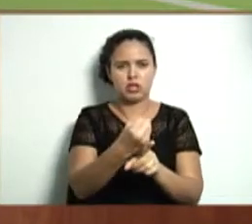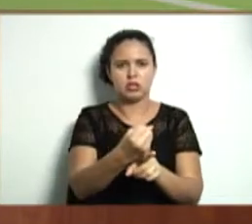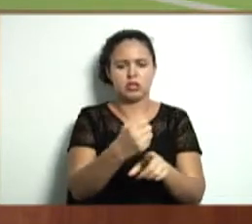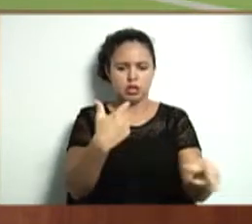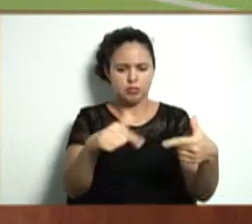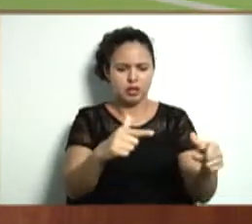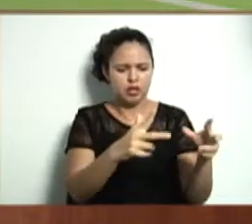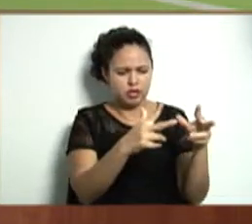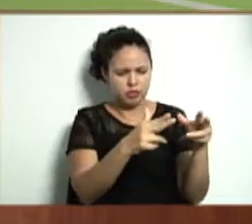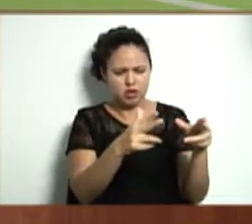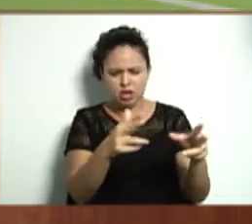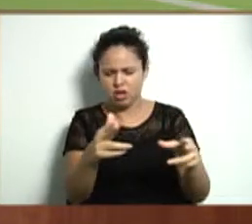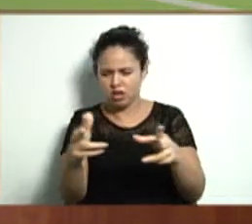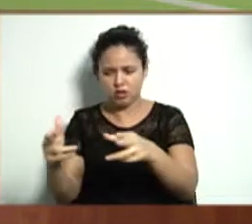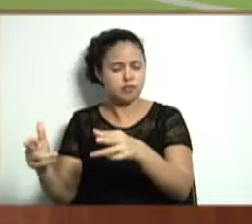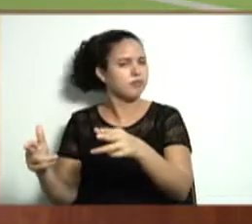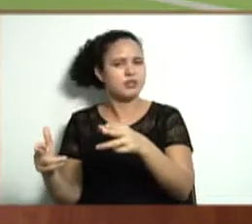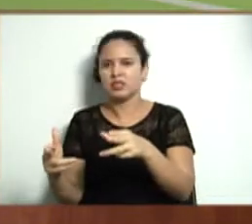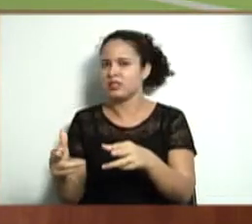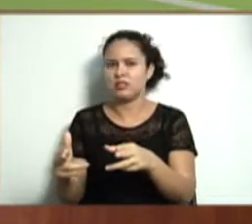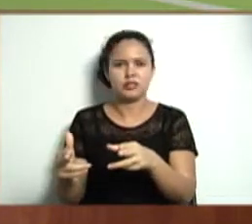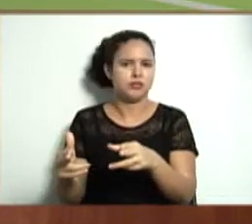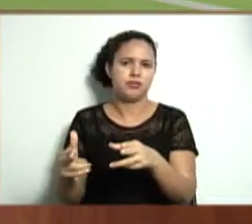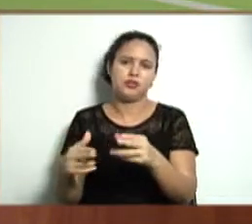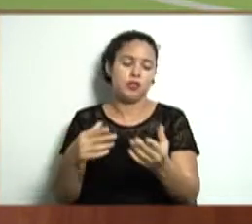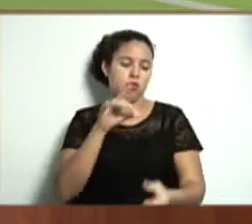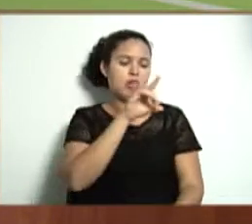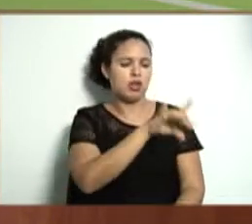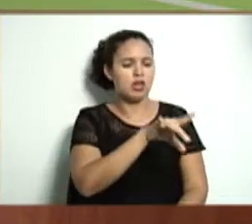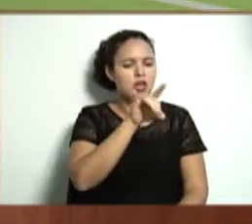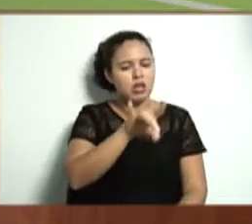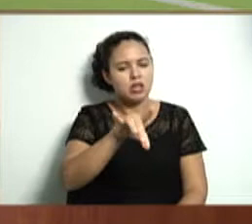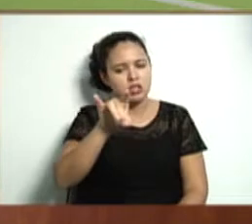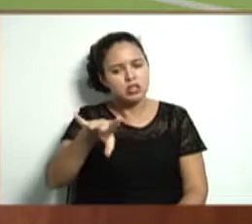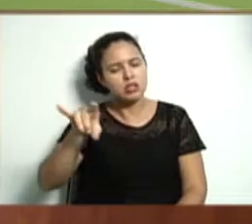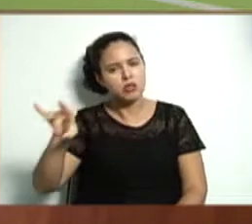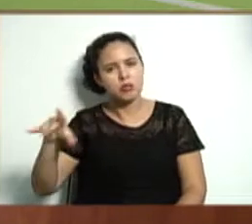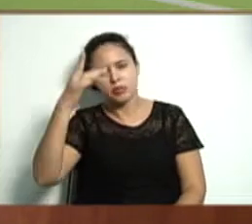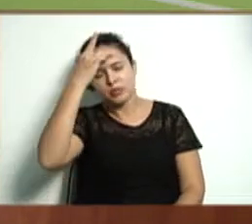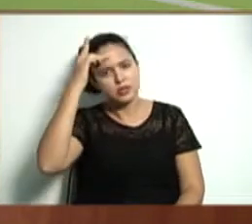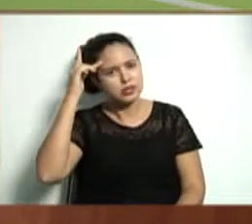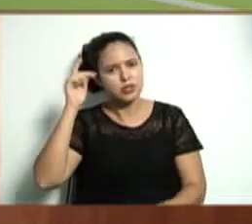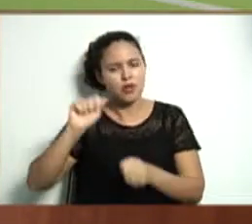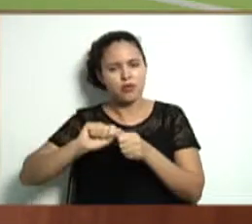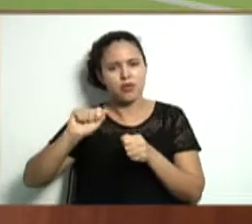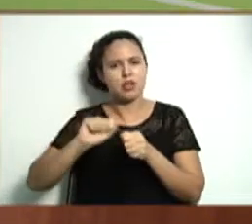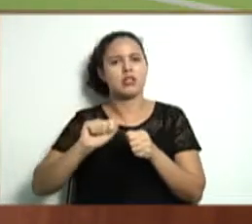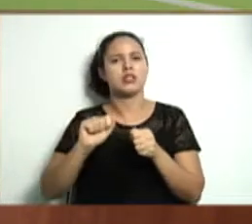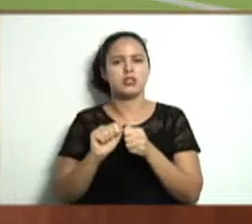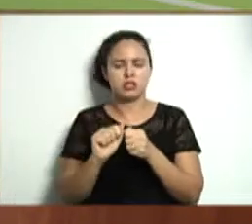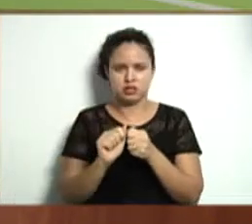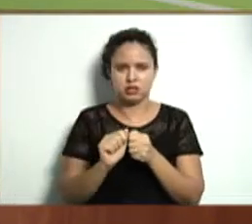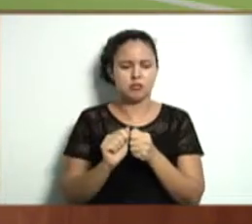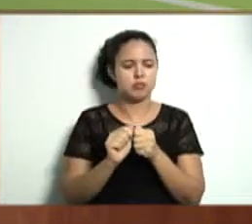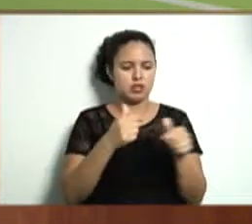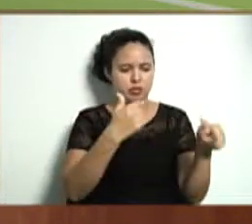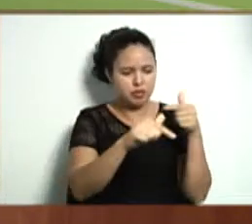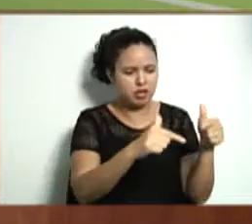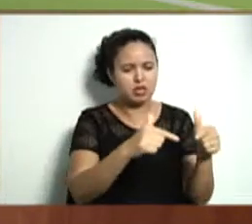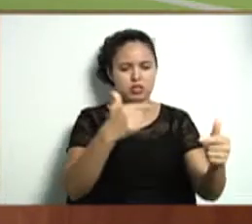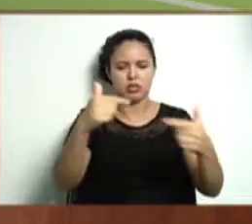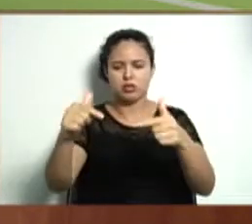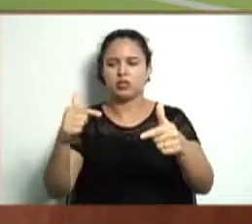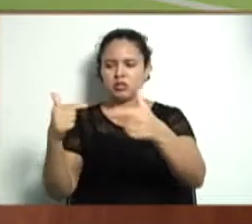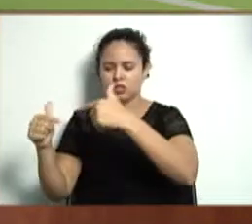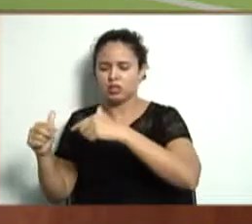as tarefas. Então, vamos dividir as tarefas, conceito de relação de produção. Então, podemos trabalhar